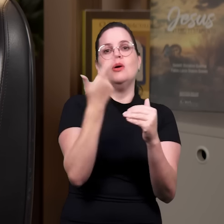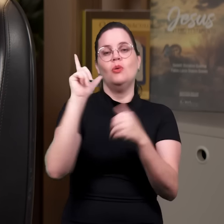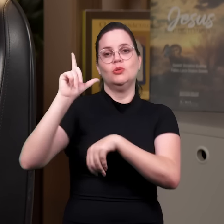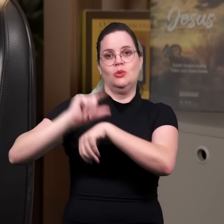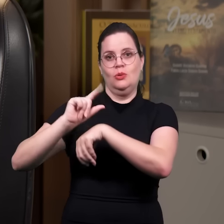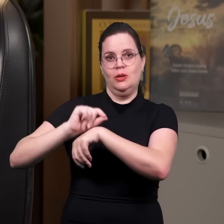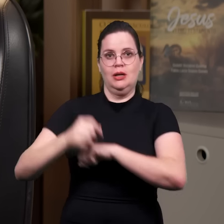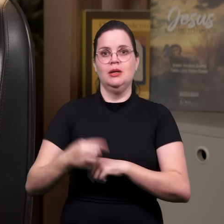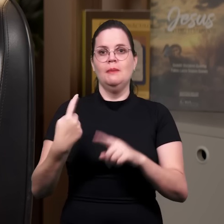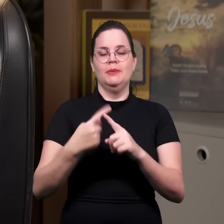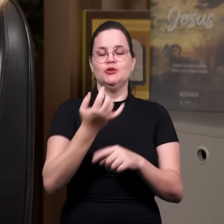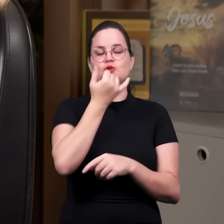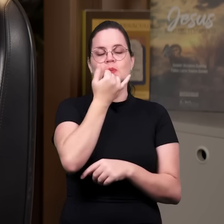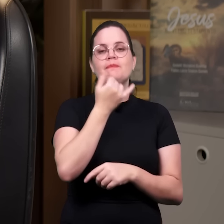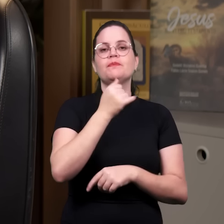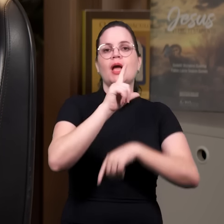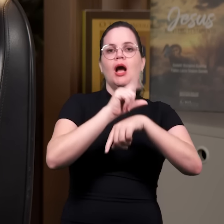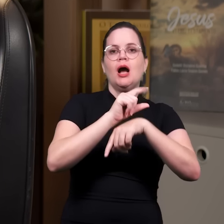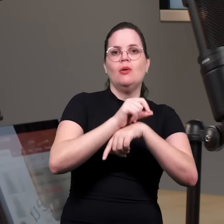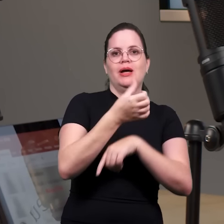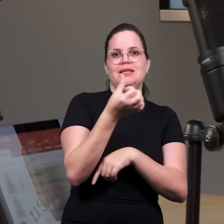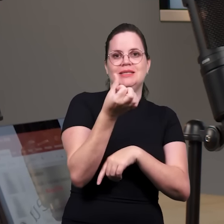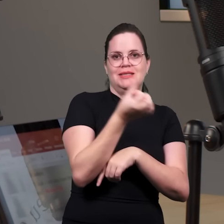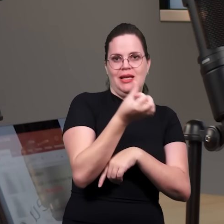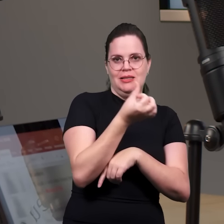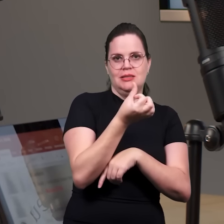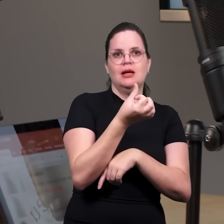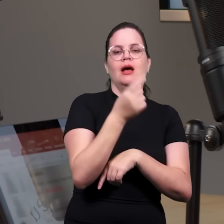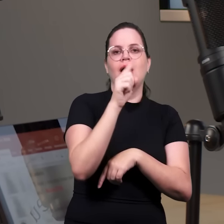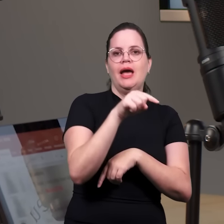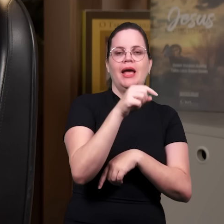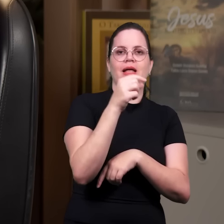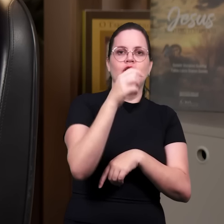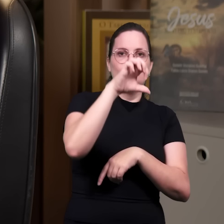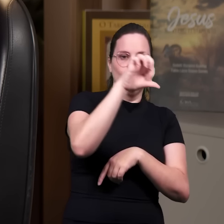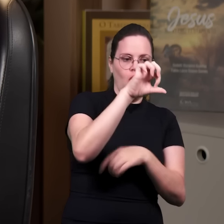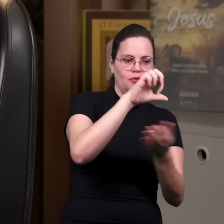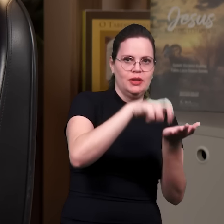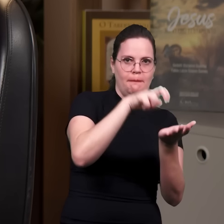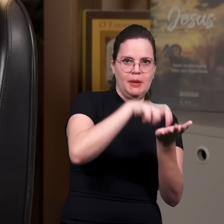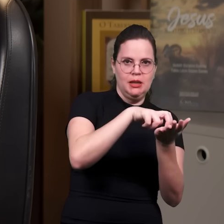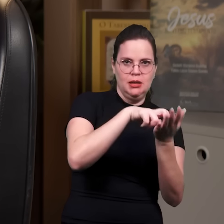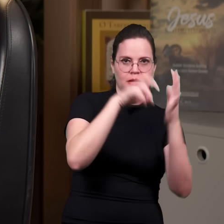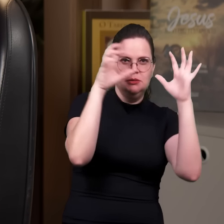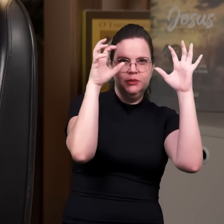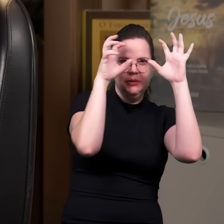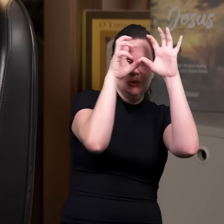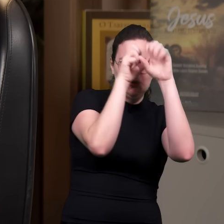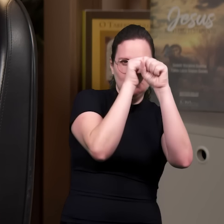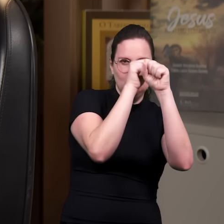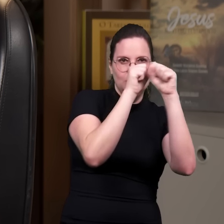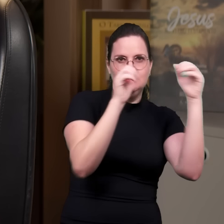ela inicia às 9 da manhã. A hora nona é às 3 horas da Às 3 da tarde. tarde. Então, Jesus ele foi sacrificado às 9 da